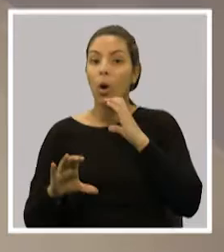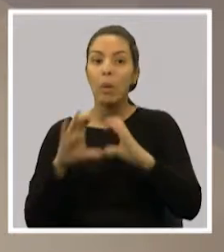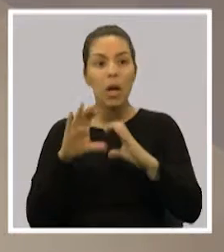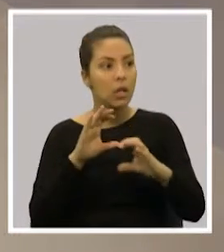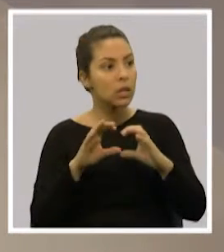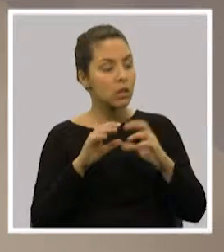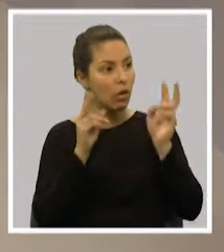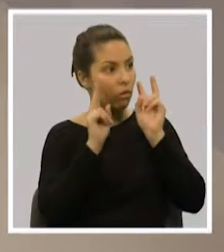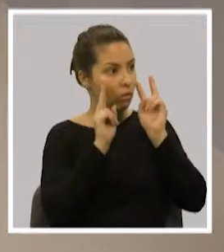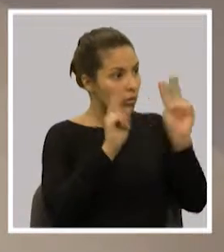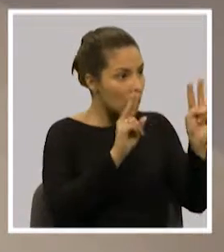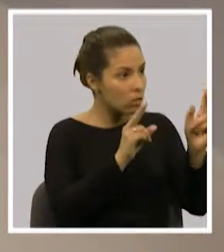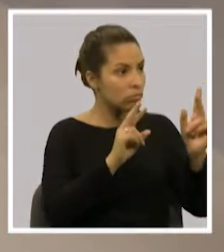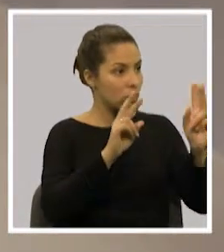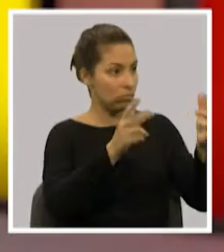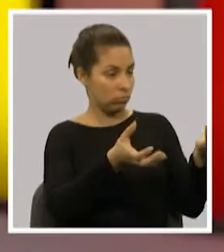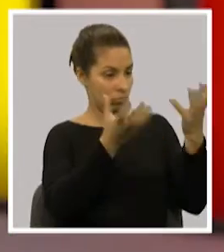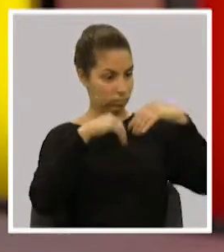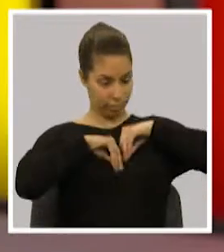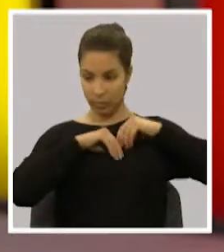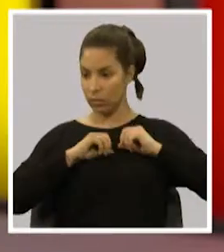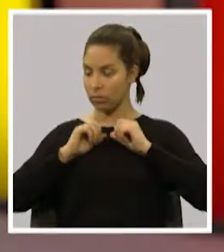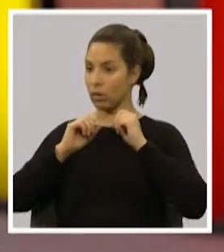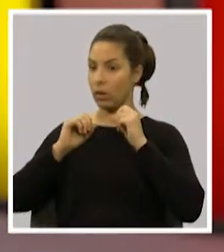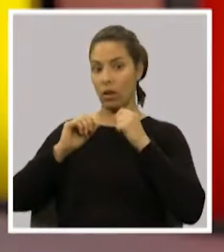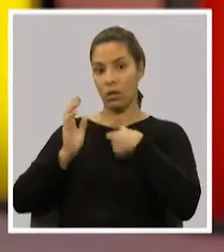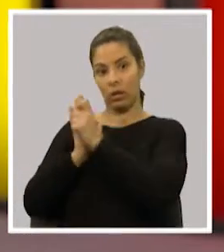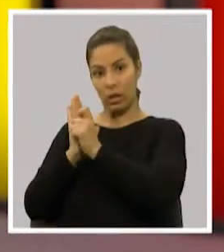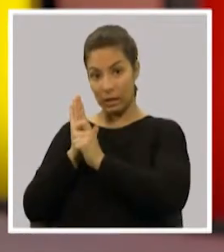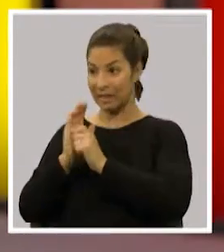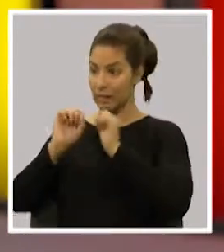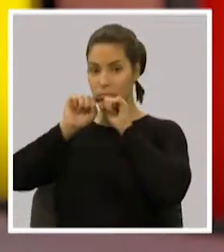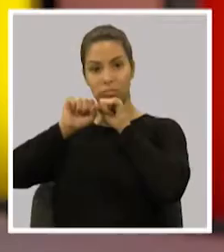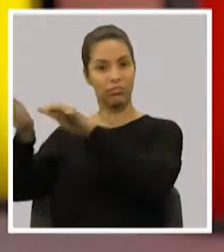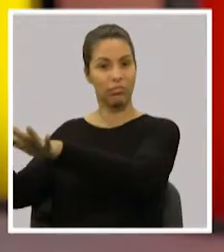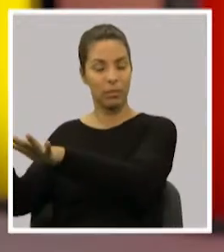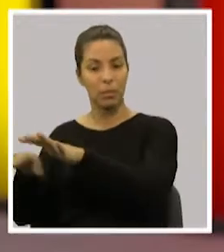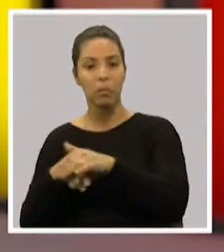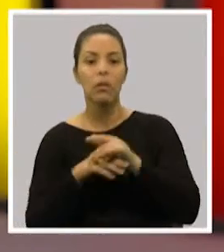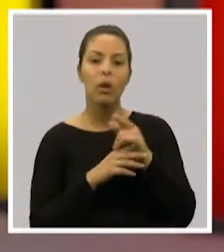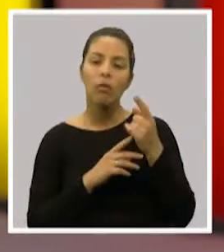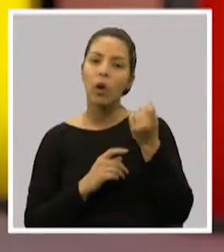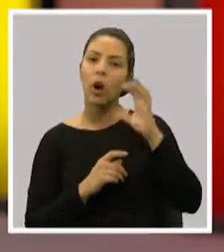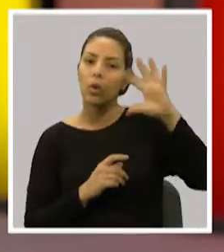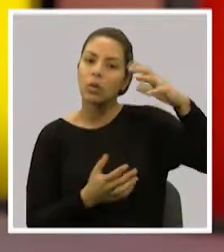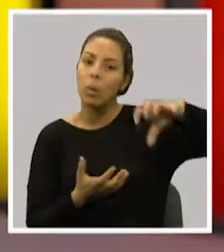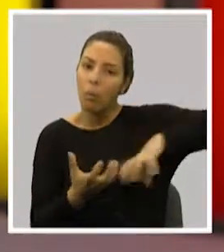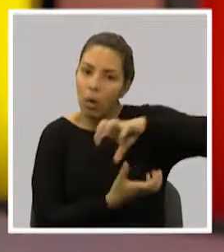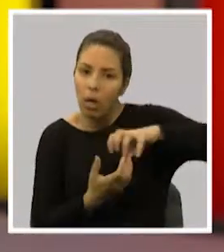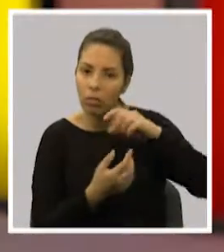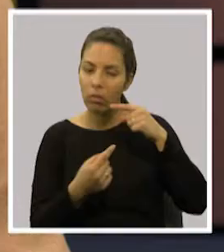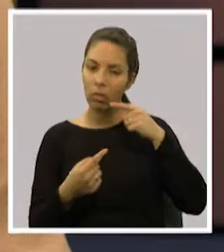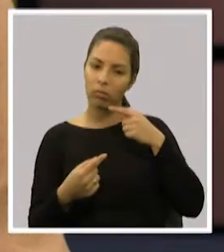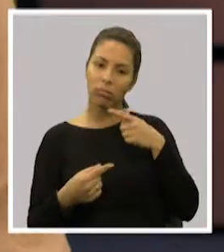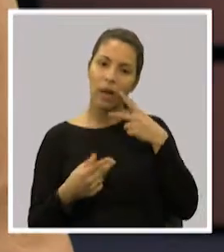de comunicar o que se está a passar. E a Aura consegue dar um exemplo em que, por exemplo, teve em conta alguma polémica ou alguma controvérsia, por